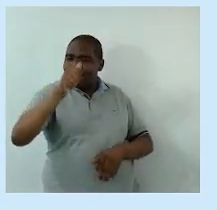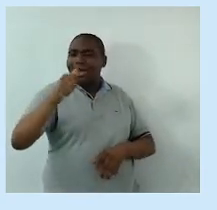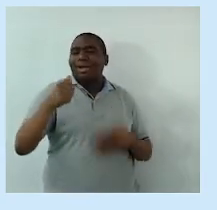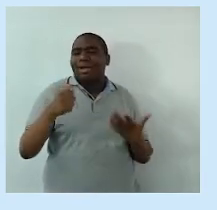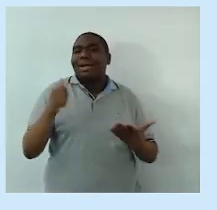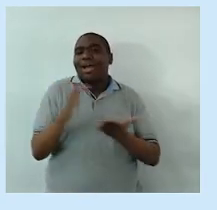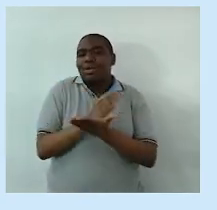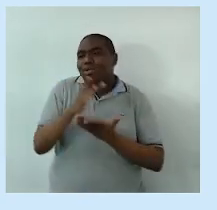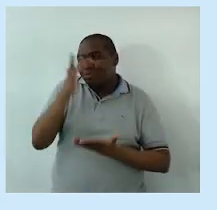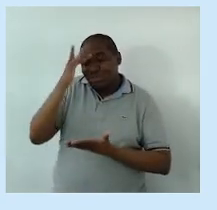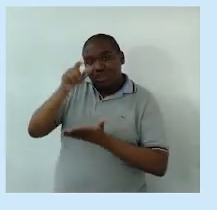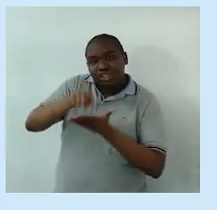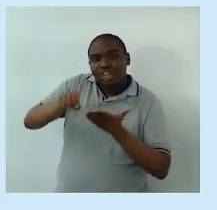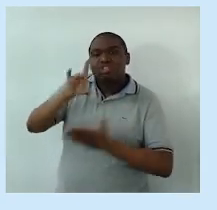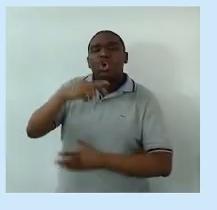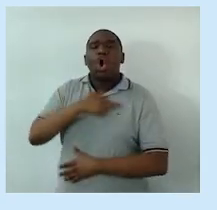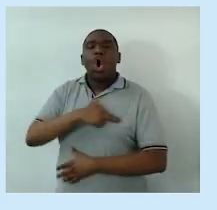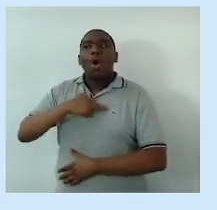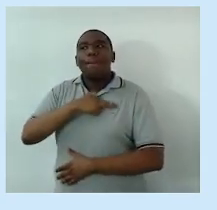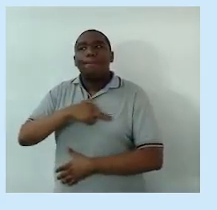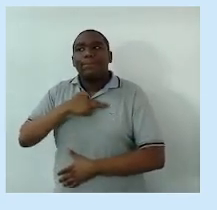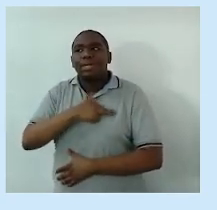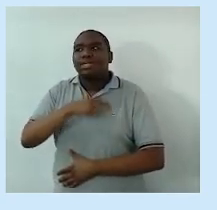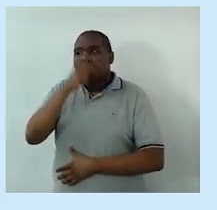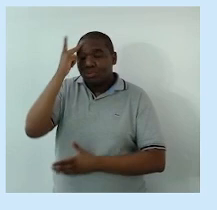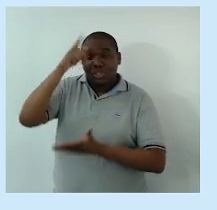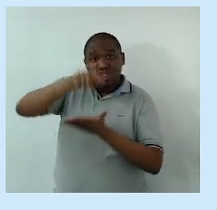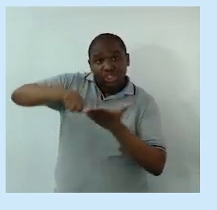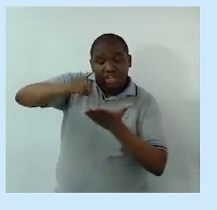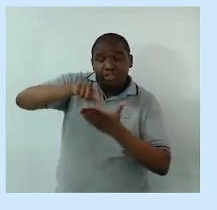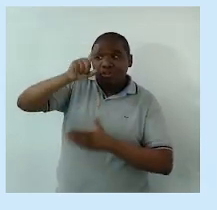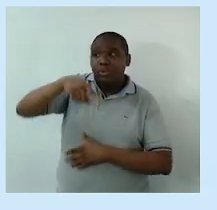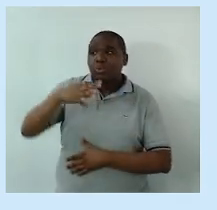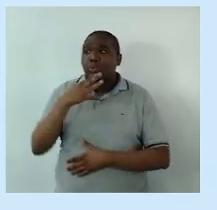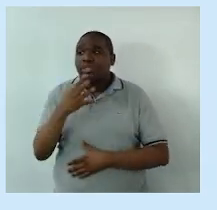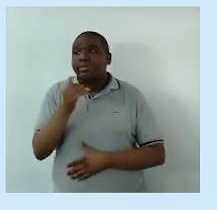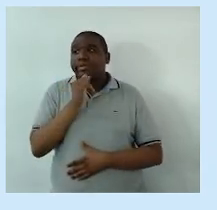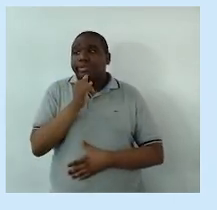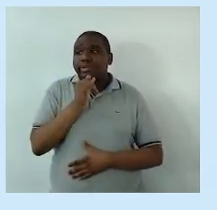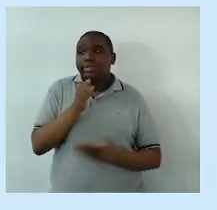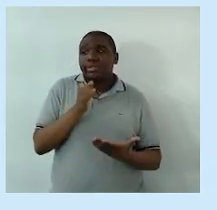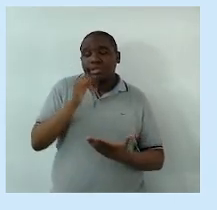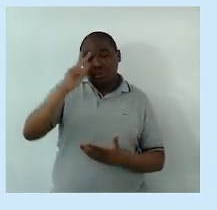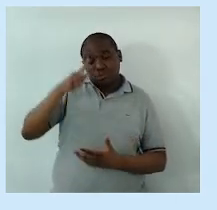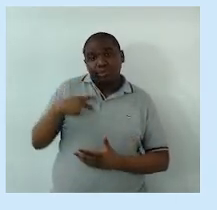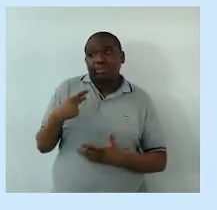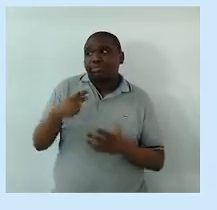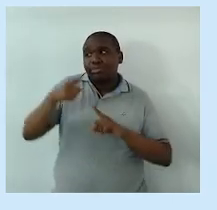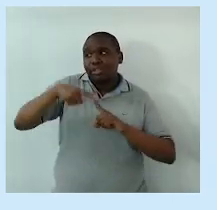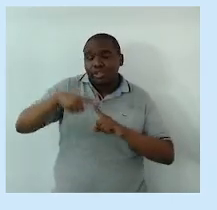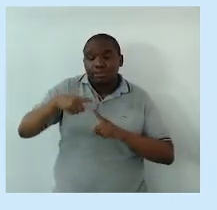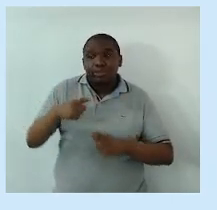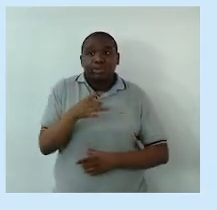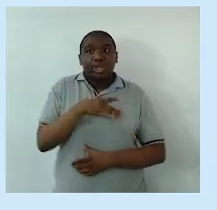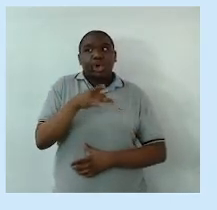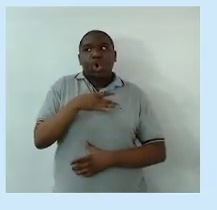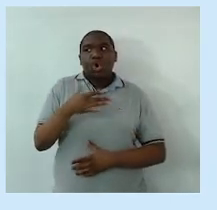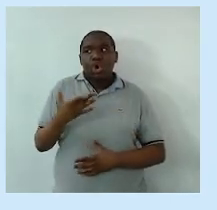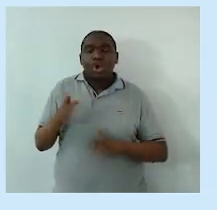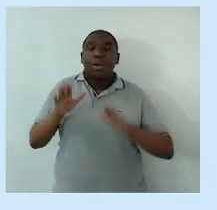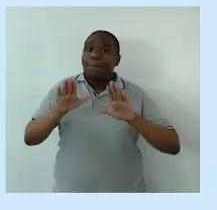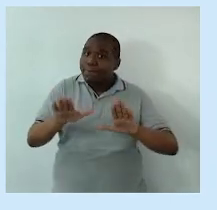só romance, tem escritores que são conhecidos pelos seus livros de suspense, de terror, mas